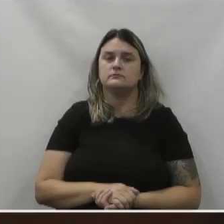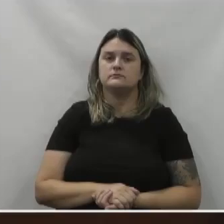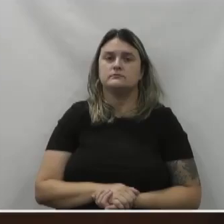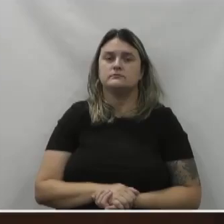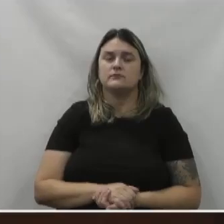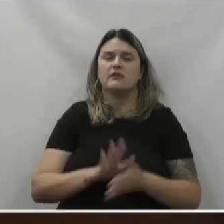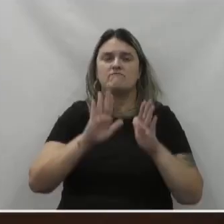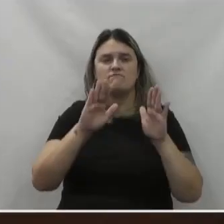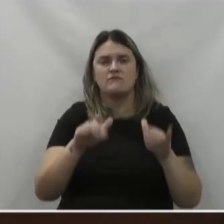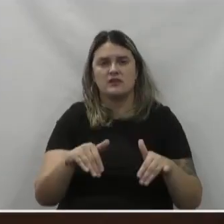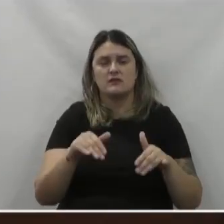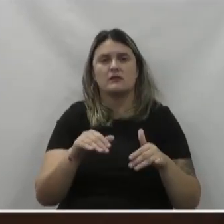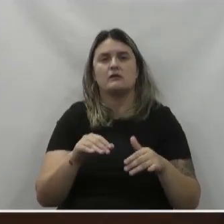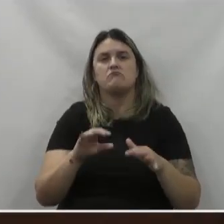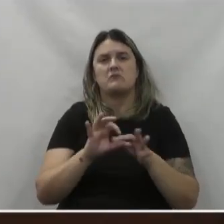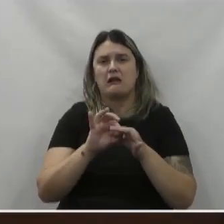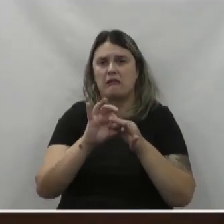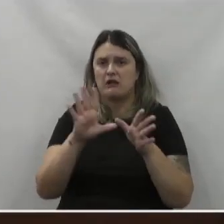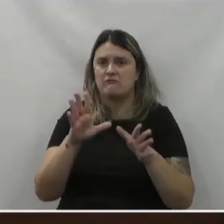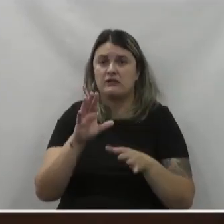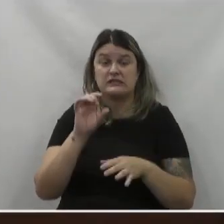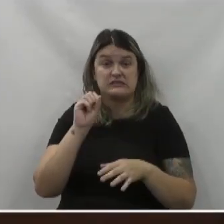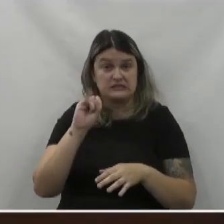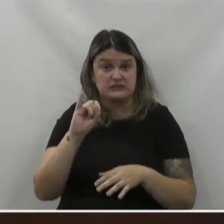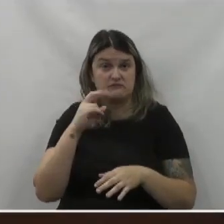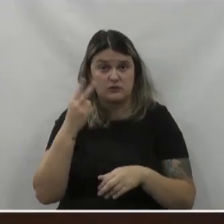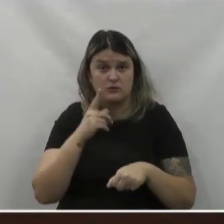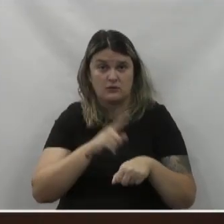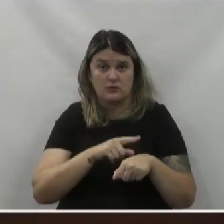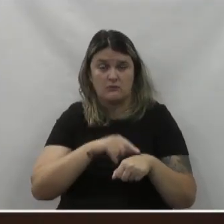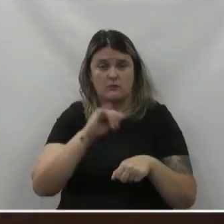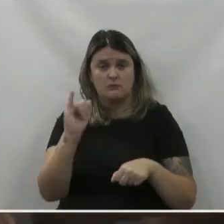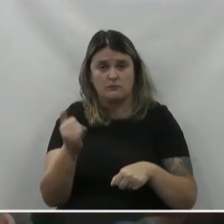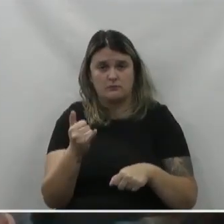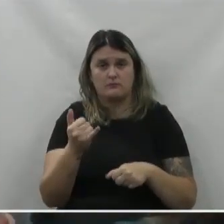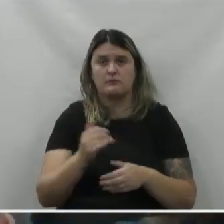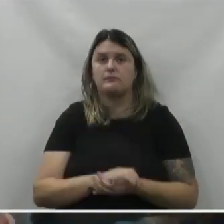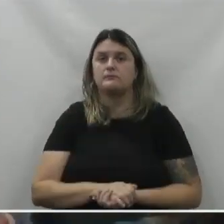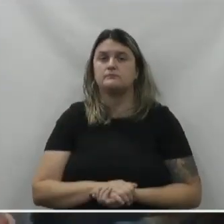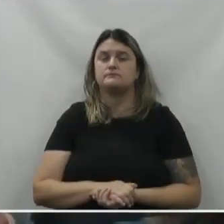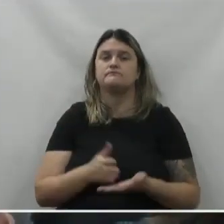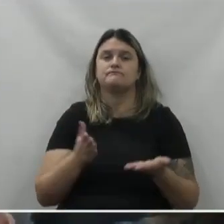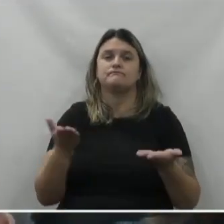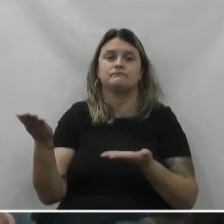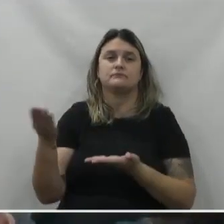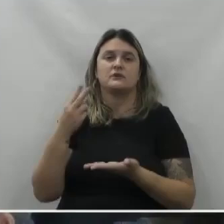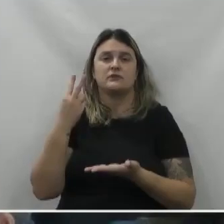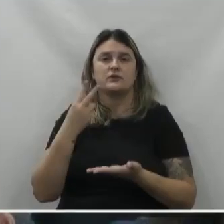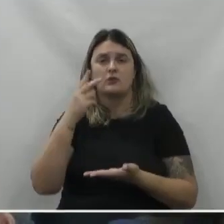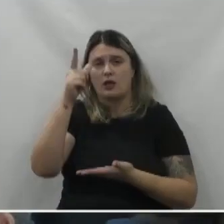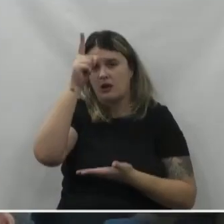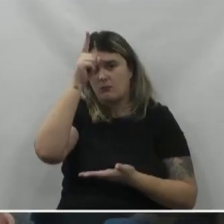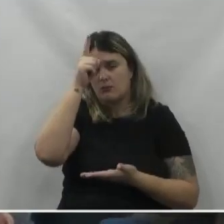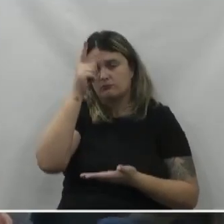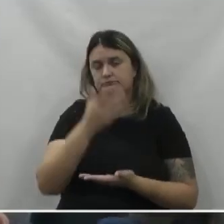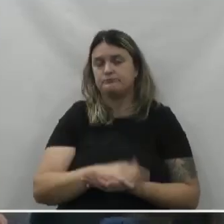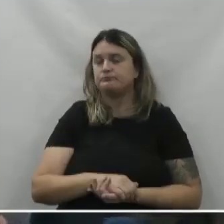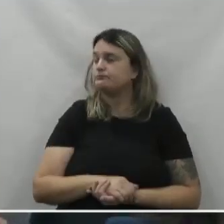Com o fim da ordem do dia, concedo a palavra aos nobres colegas que desejarem fazer uso dela. Com a palavra, vereador Alemão da